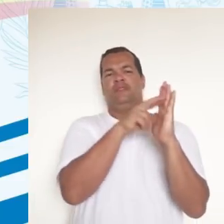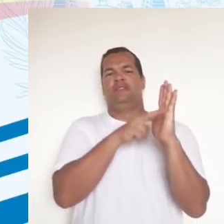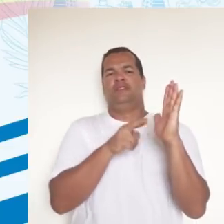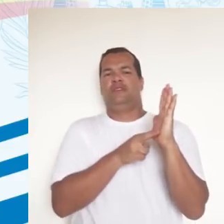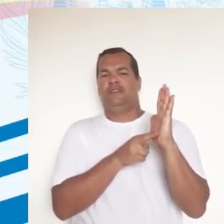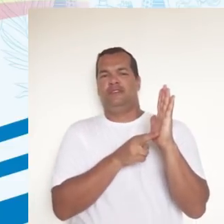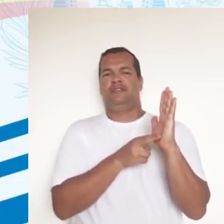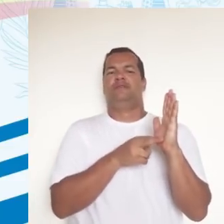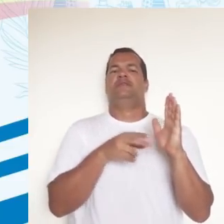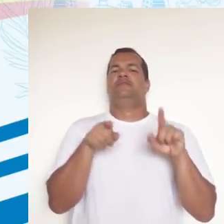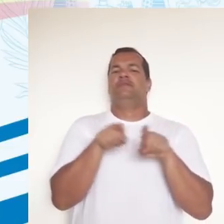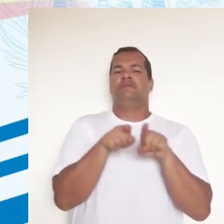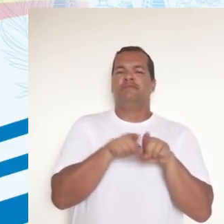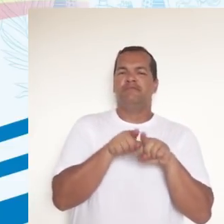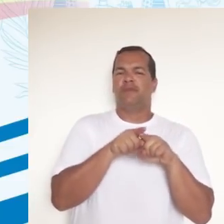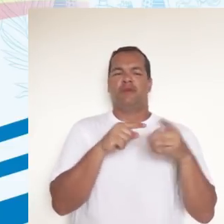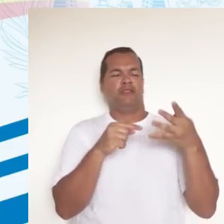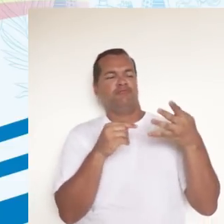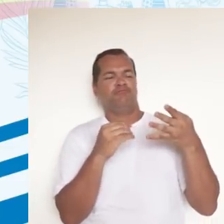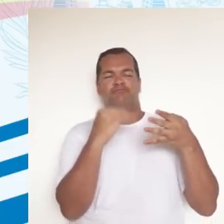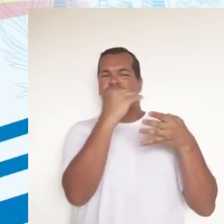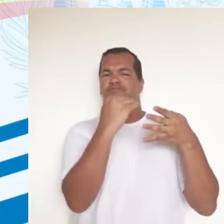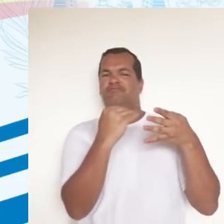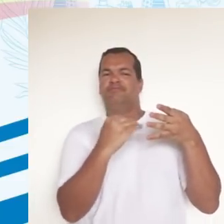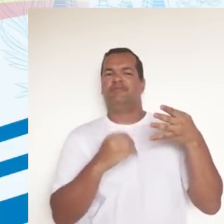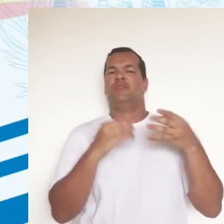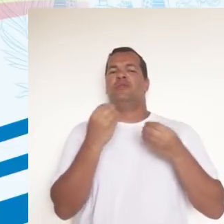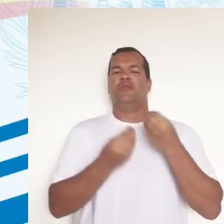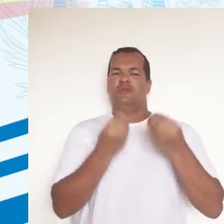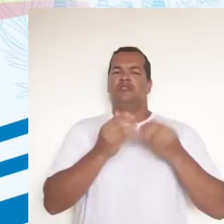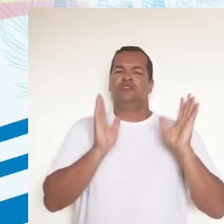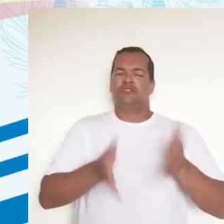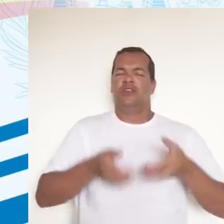obedecer às regras, às condições hierárquicas,